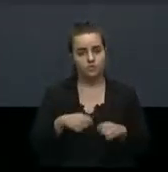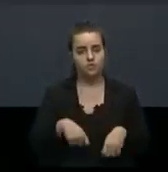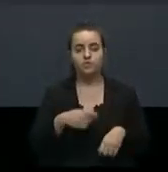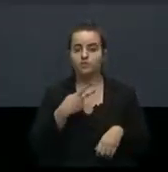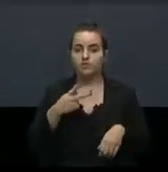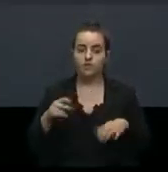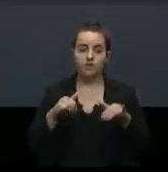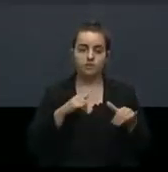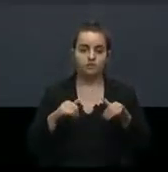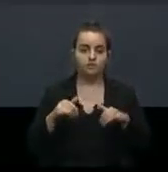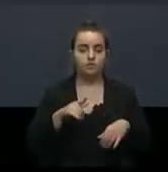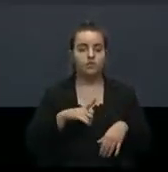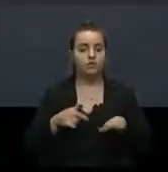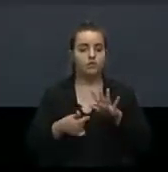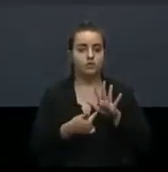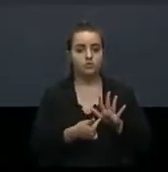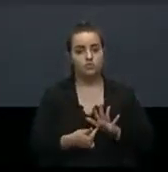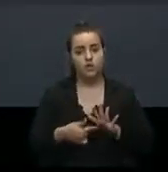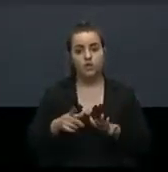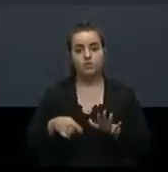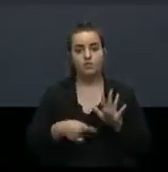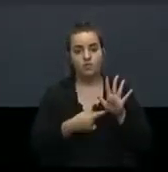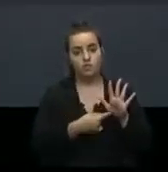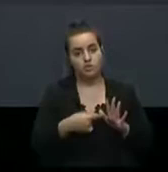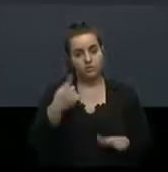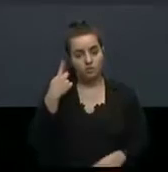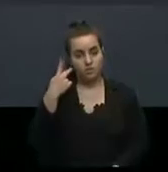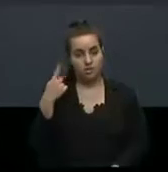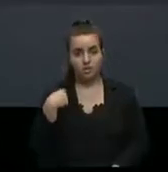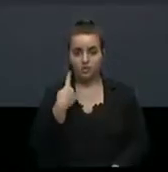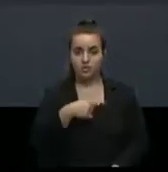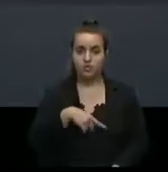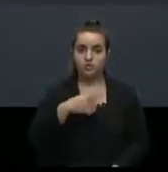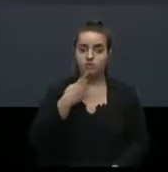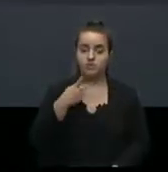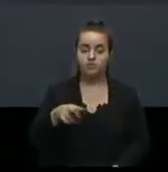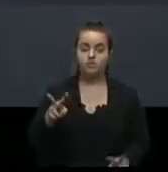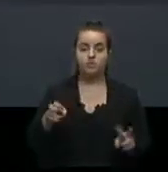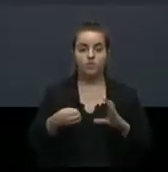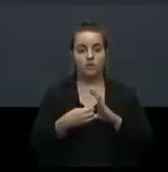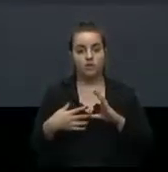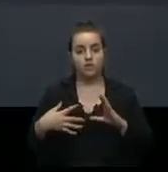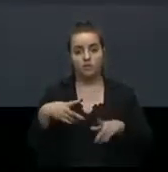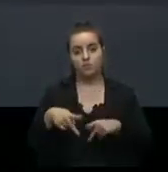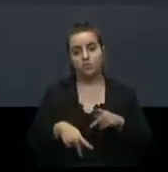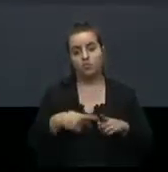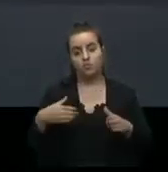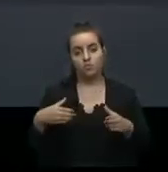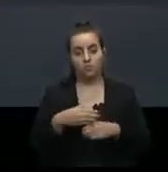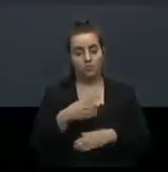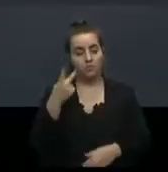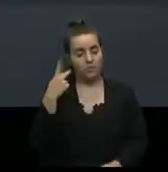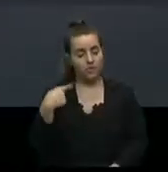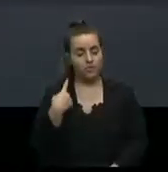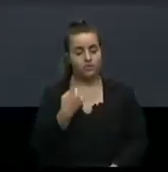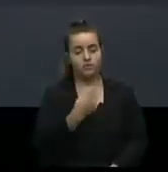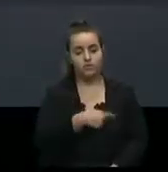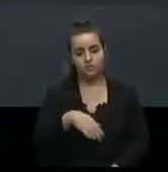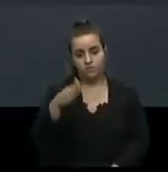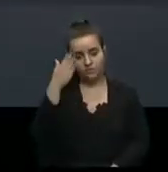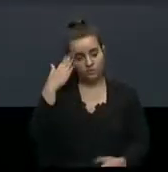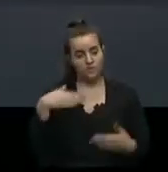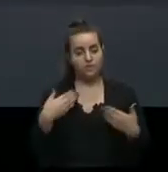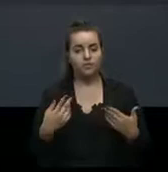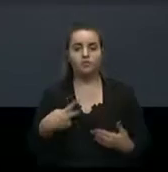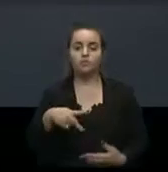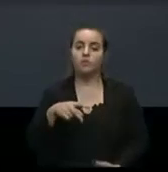obtidas a partir de uma amostra são indícios para inferirmos as características de uma população inteira. Para sabermos a probabilidade, por